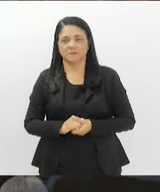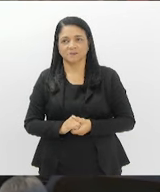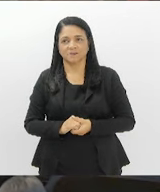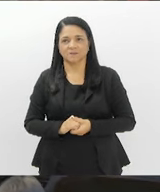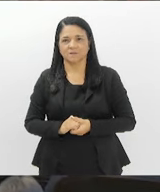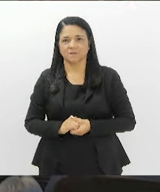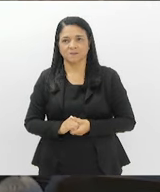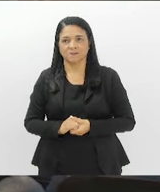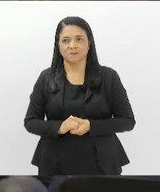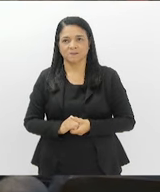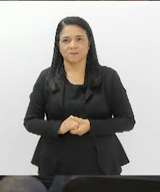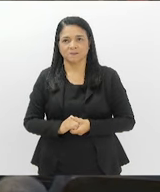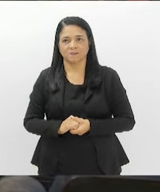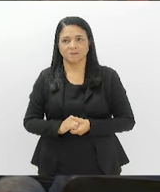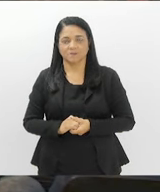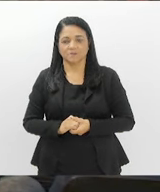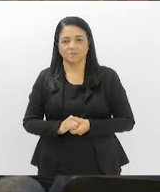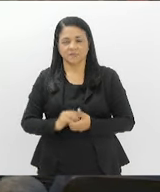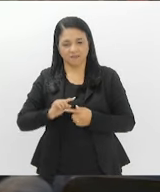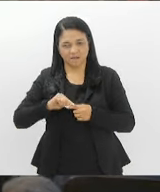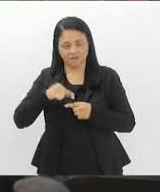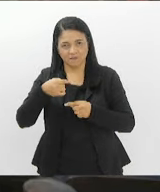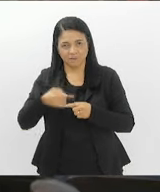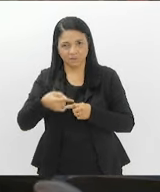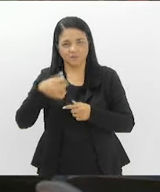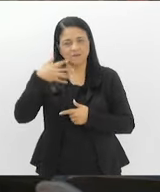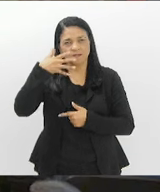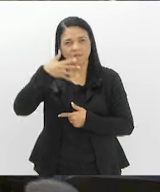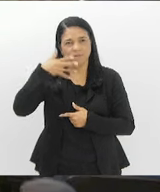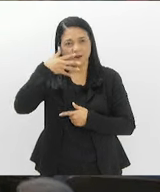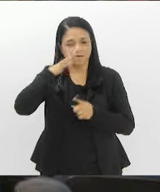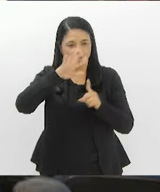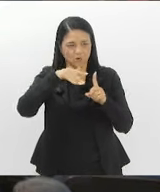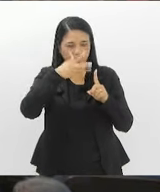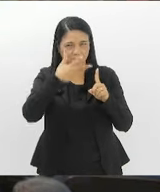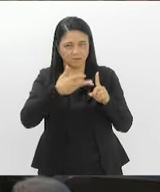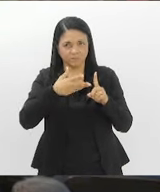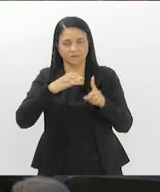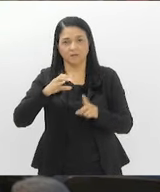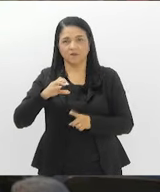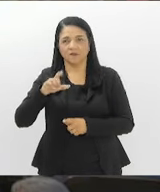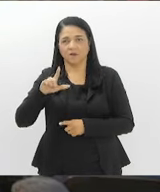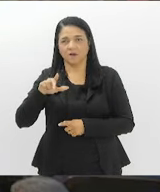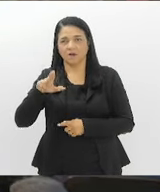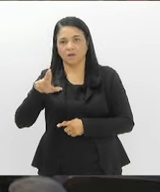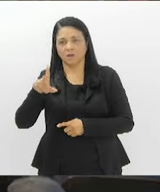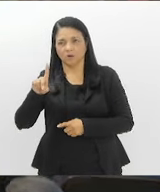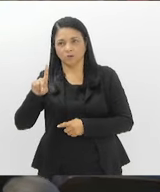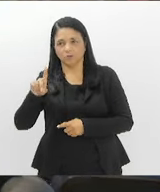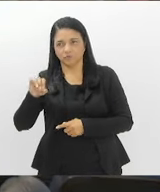e passamos em seguida a palavra ao homenageado Cláudio Magna Vita.